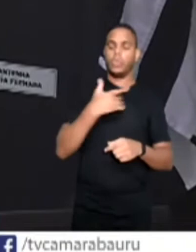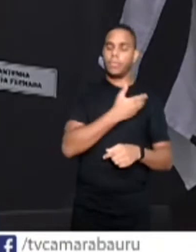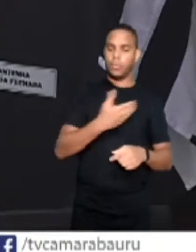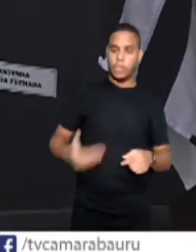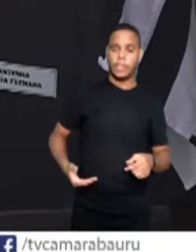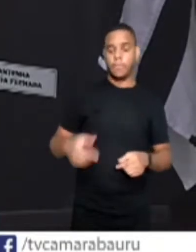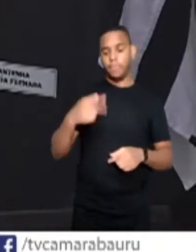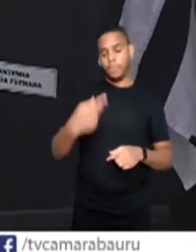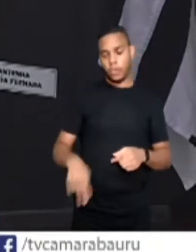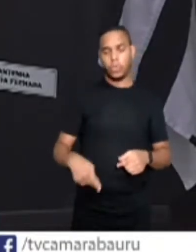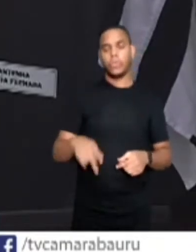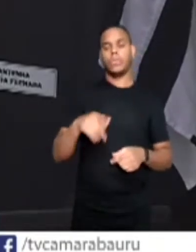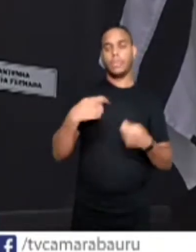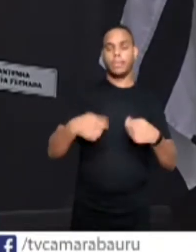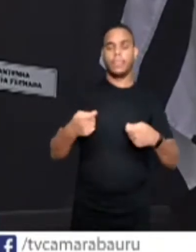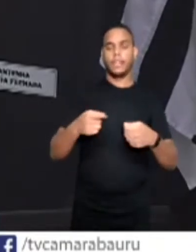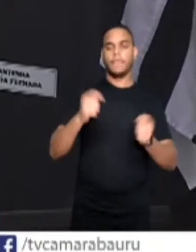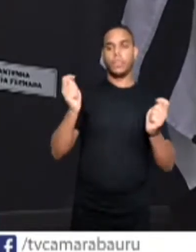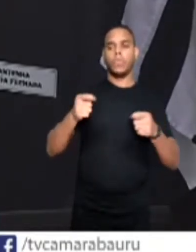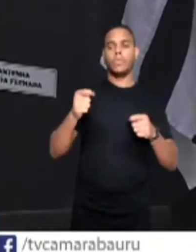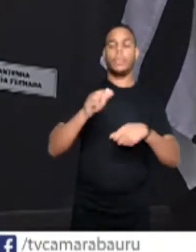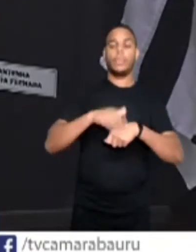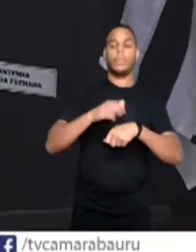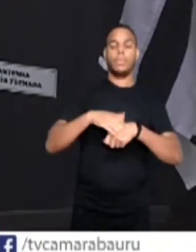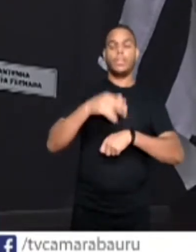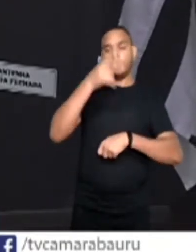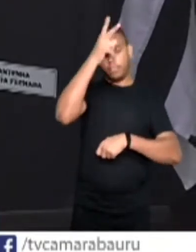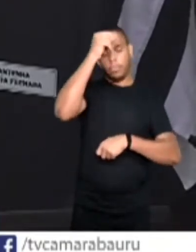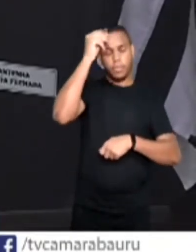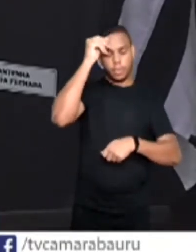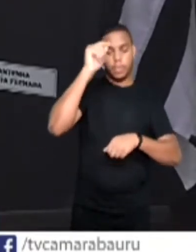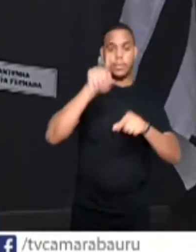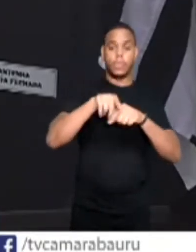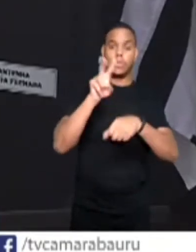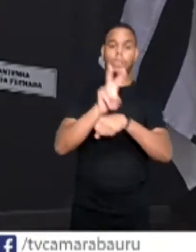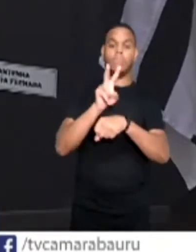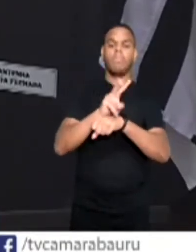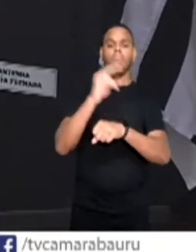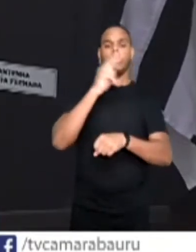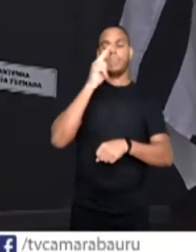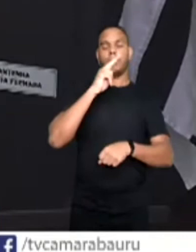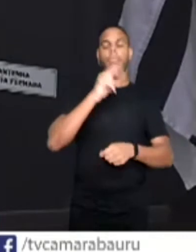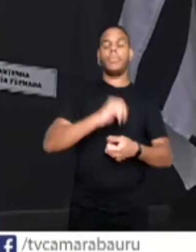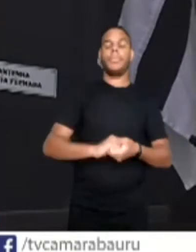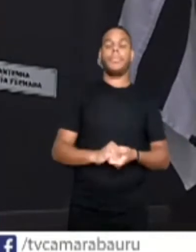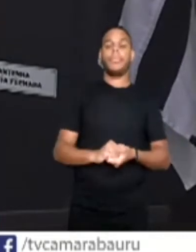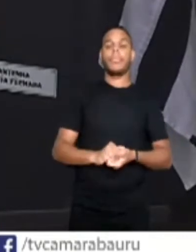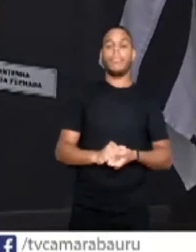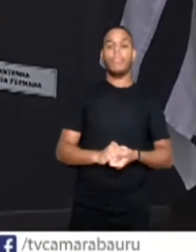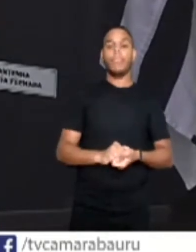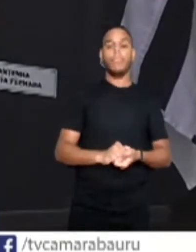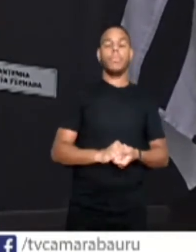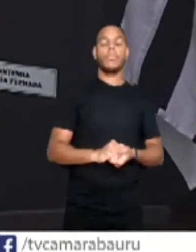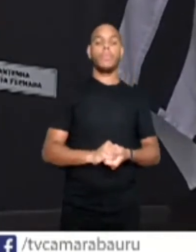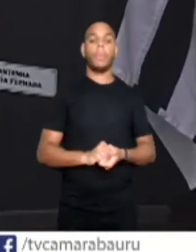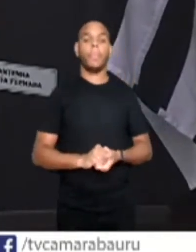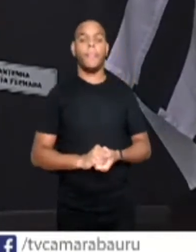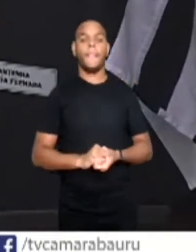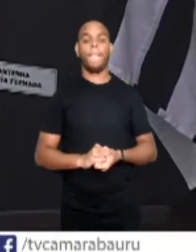realmente é competência do município na atenção básica de urgência e emergência. As outras áreas aí já é